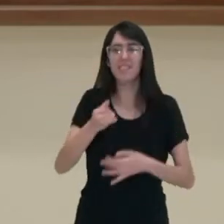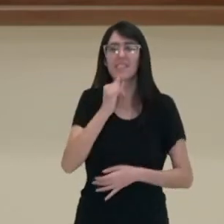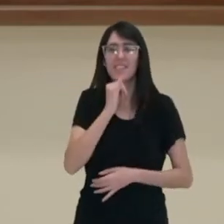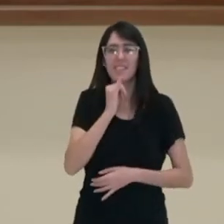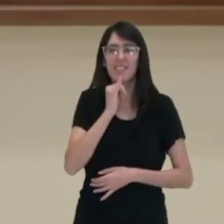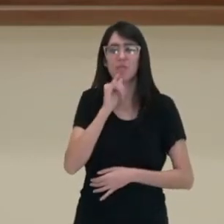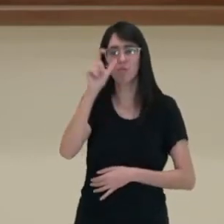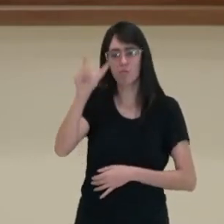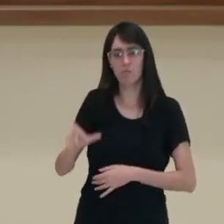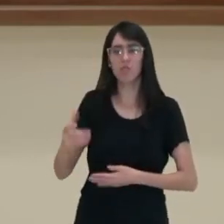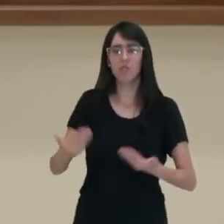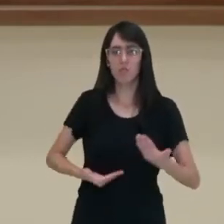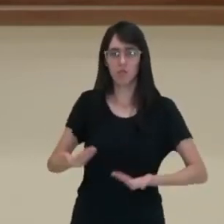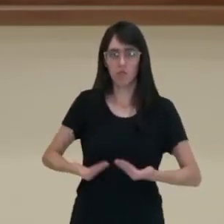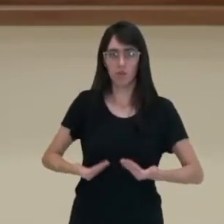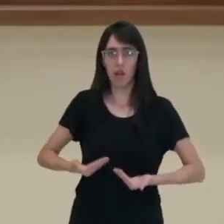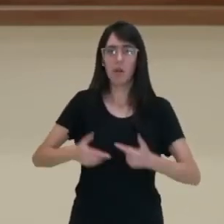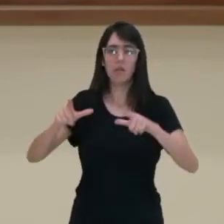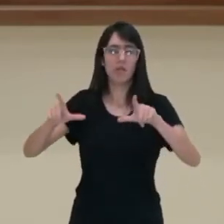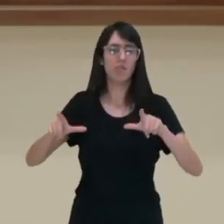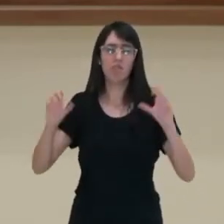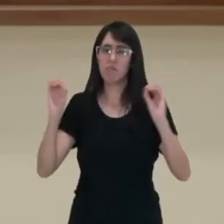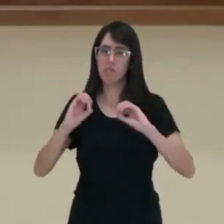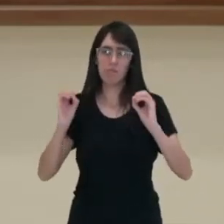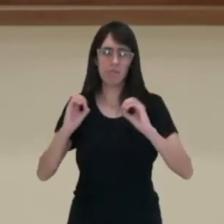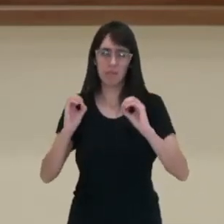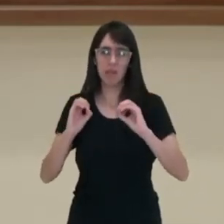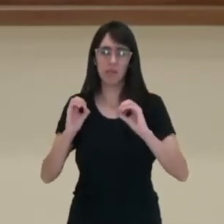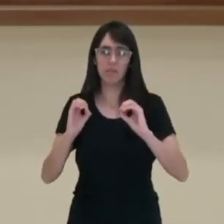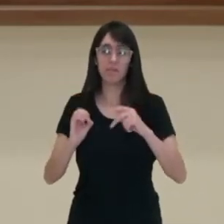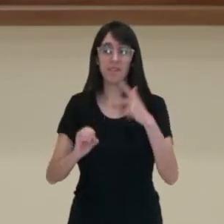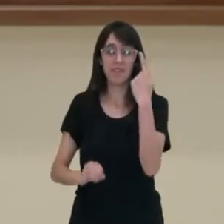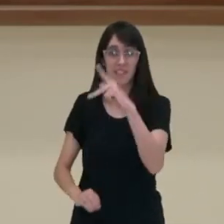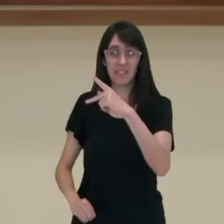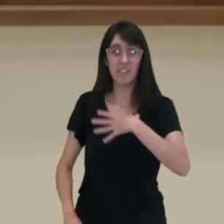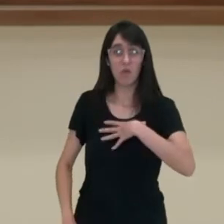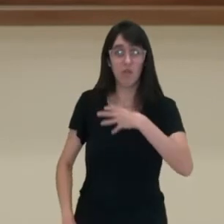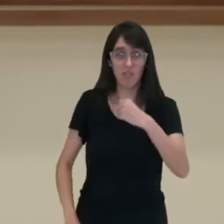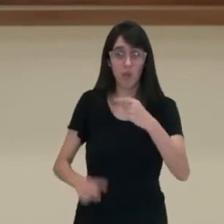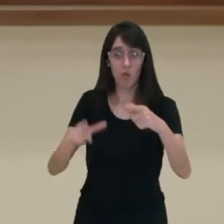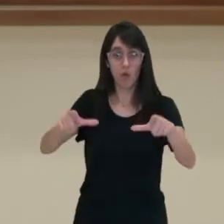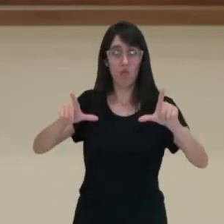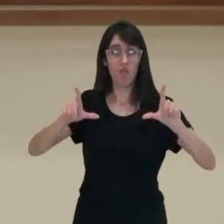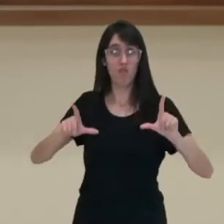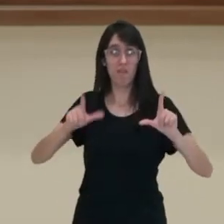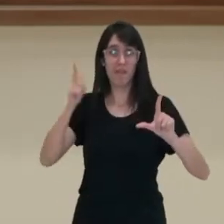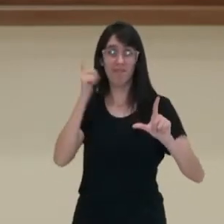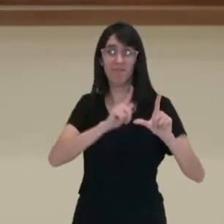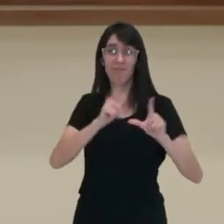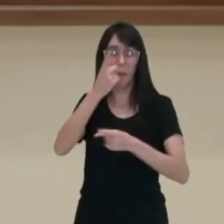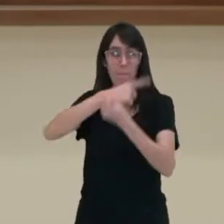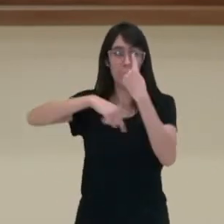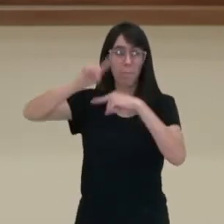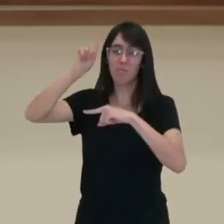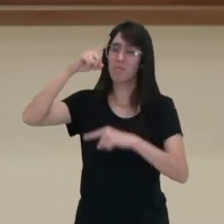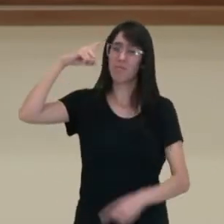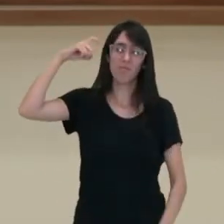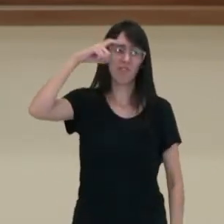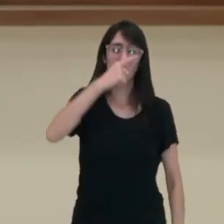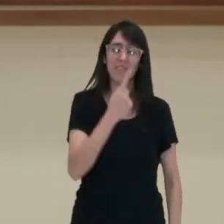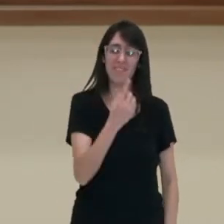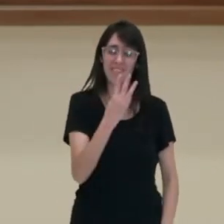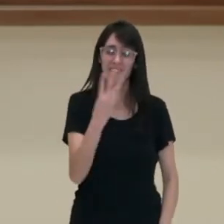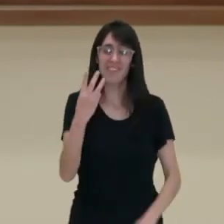filho de um trabalhador não qualificado tem 133 vezes menos chances do que um trabalhador